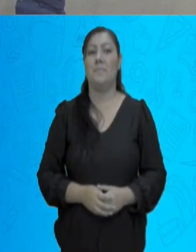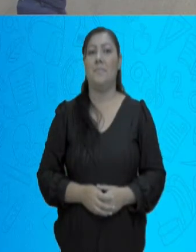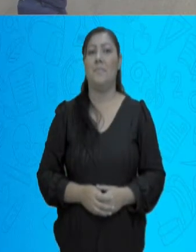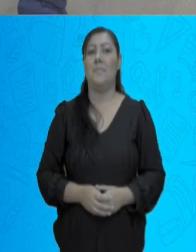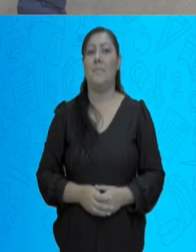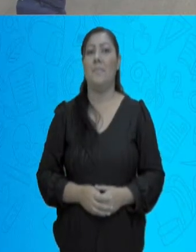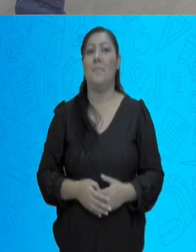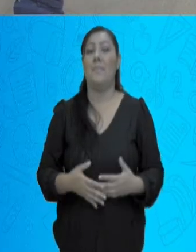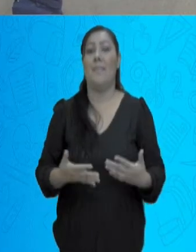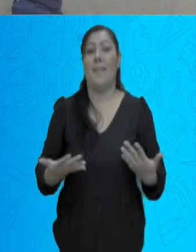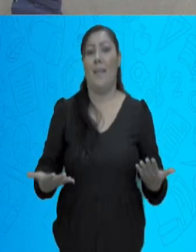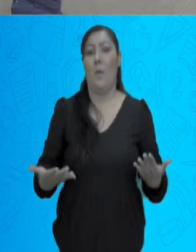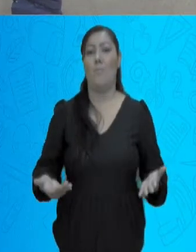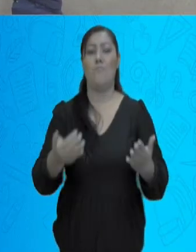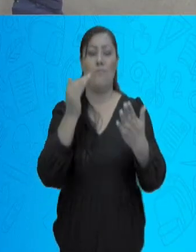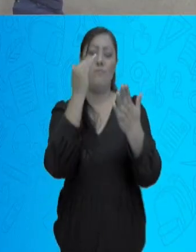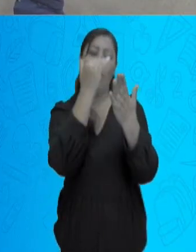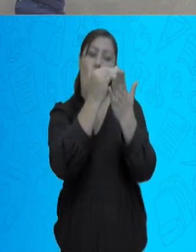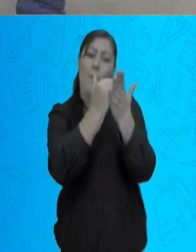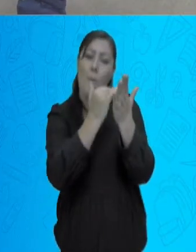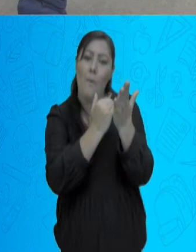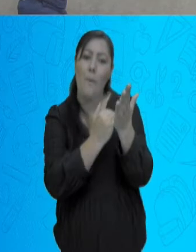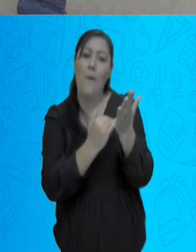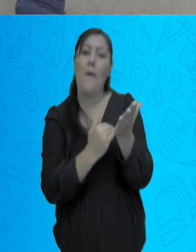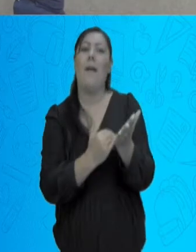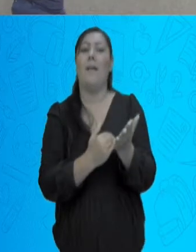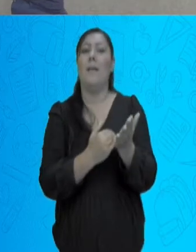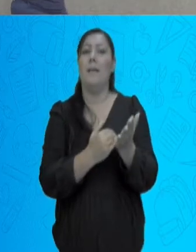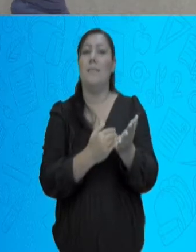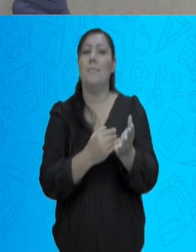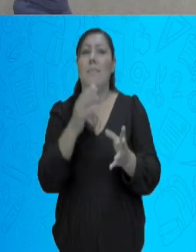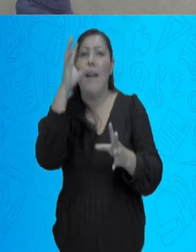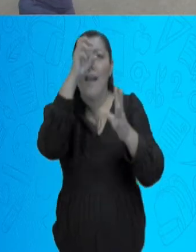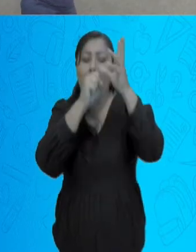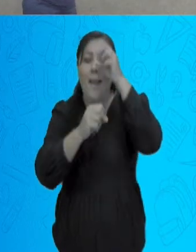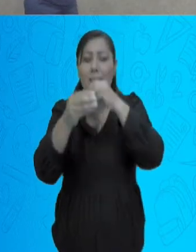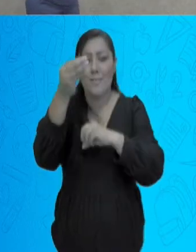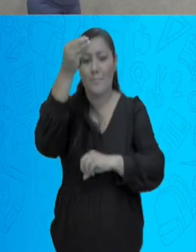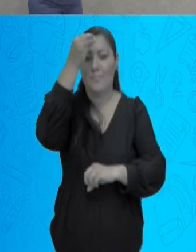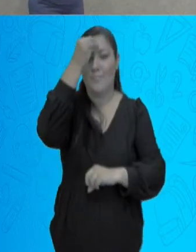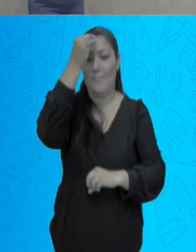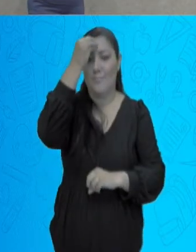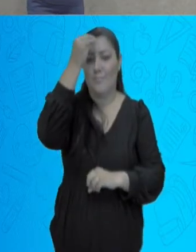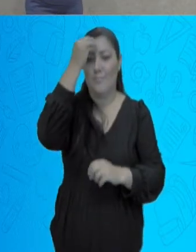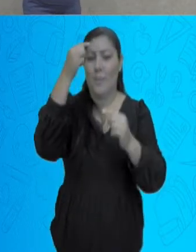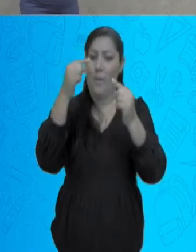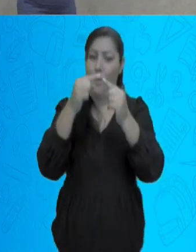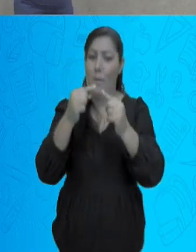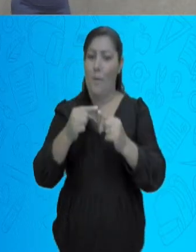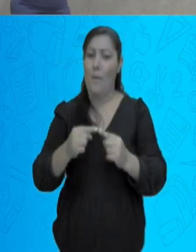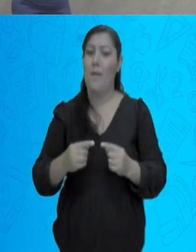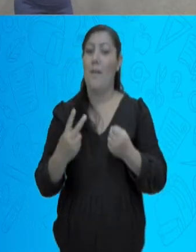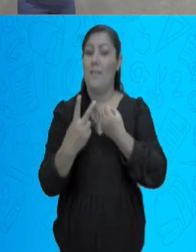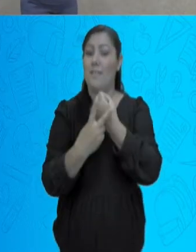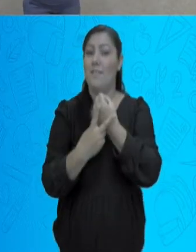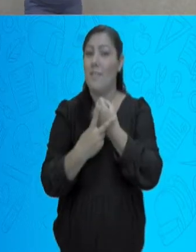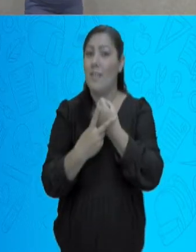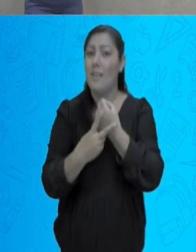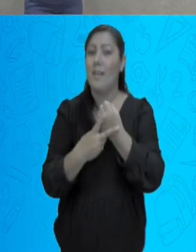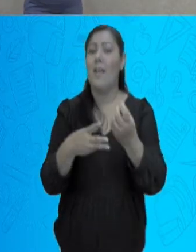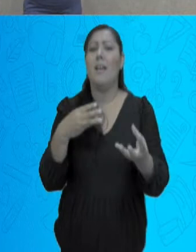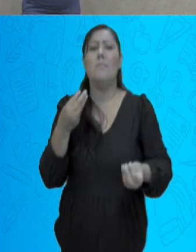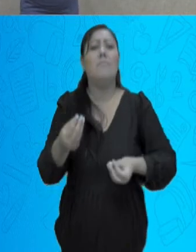Agora sim, uma tabela, né? Uma conjugação dos verbos. O que nós podemos entender? Temos aqui uma tabela